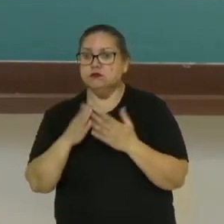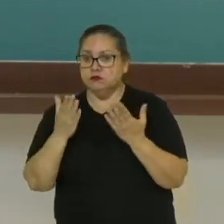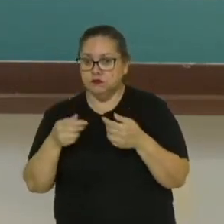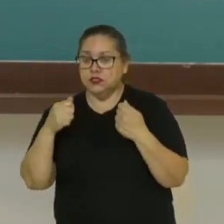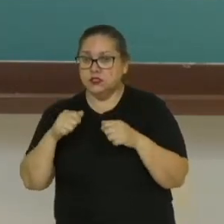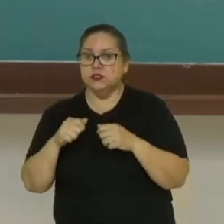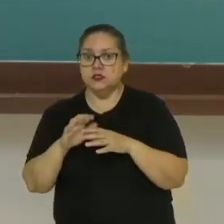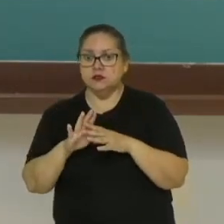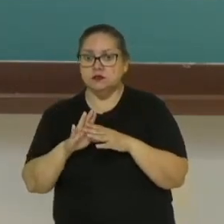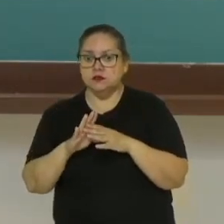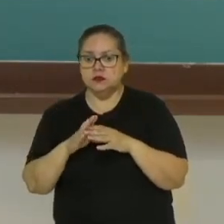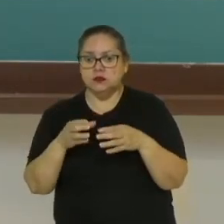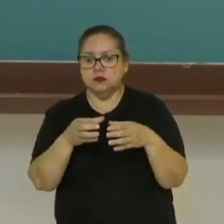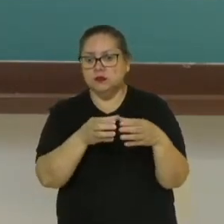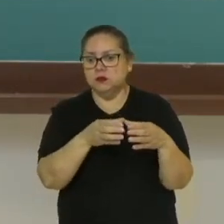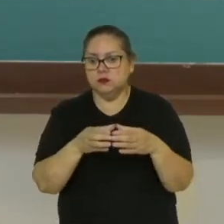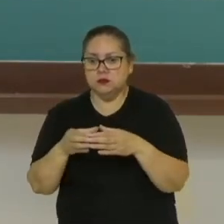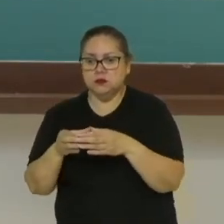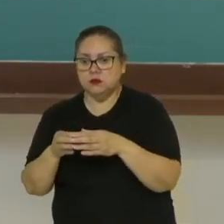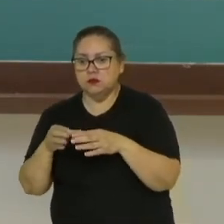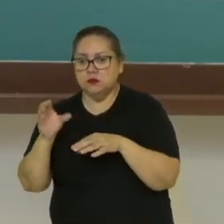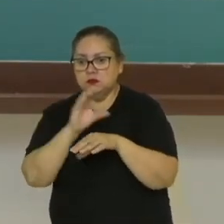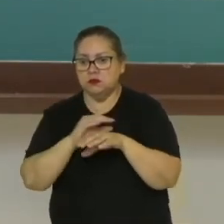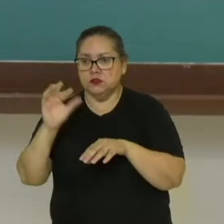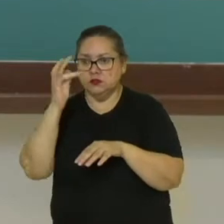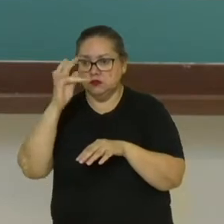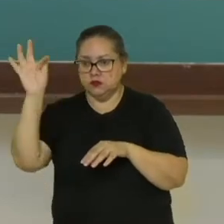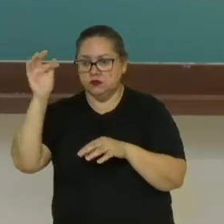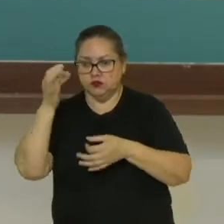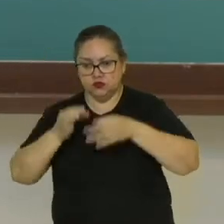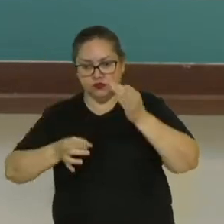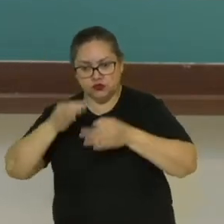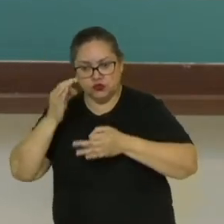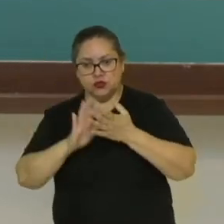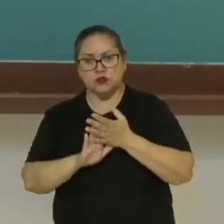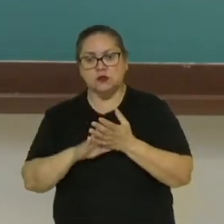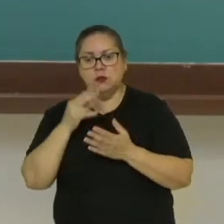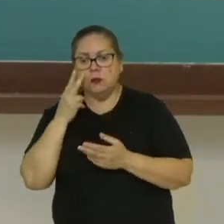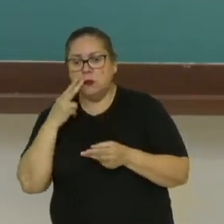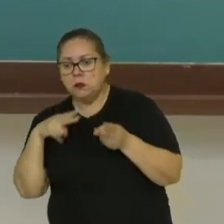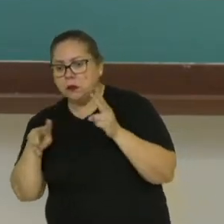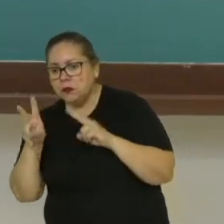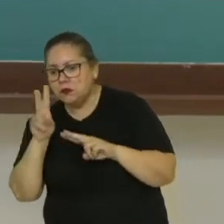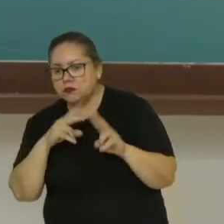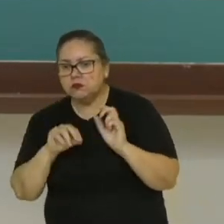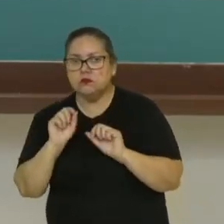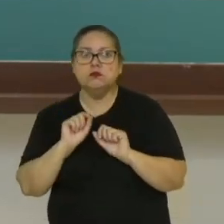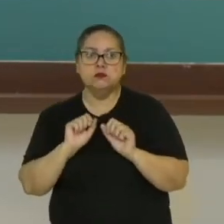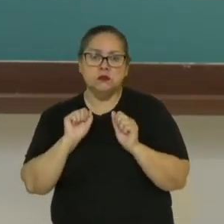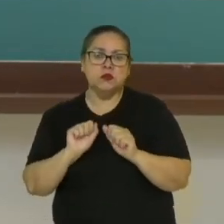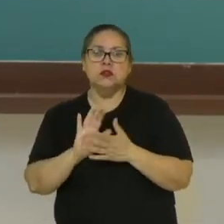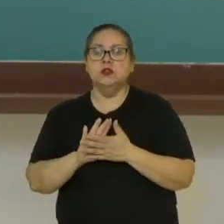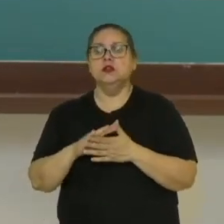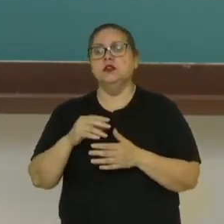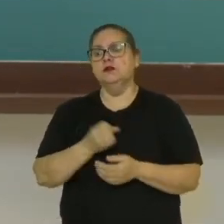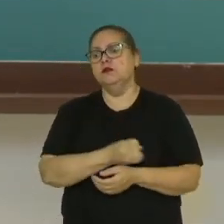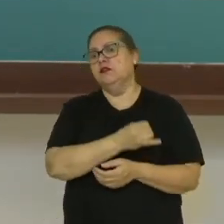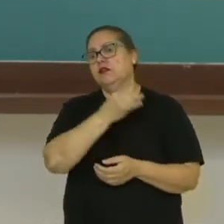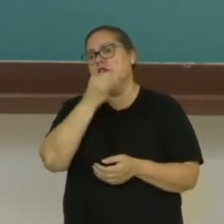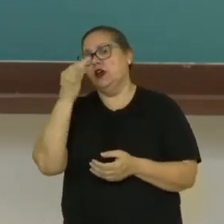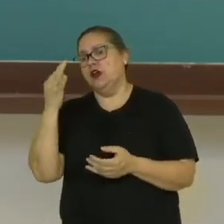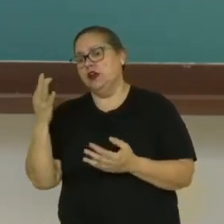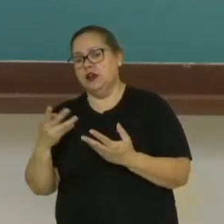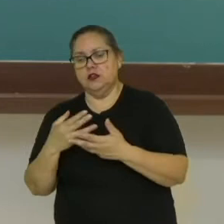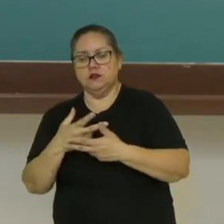isso que existem comissões, né, como a Comissão de Constituição e Justiça, por exemplo, né, que estão averiguando essas possibilidades. E temos diversas